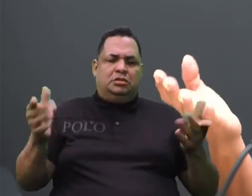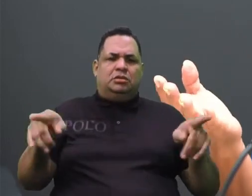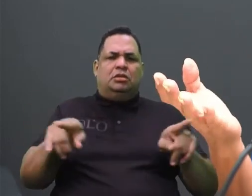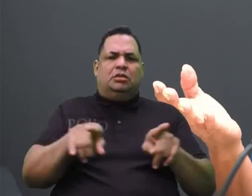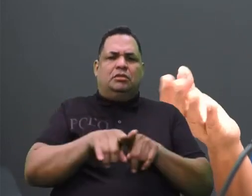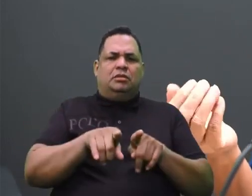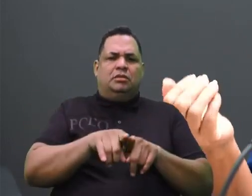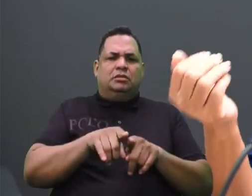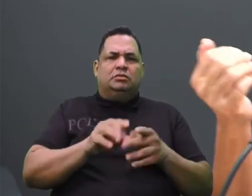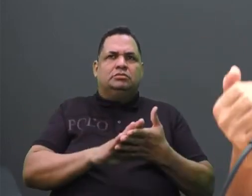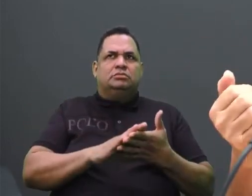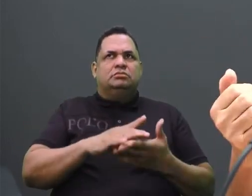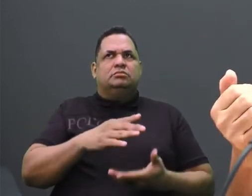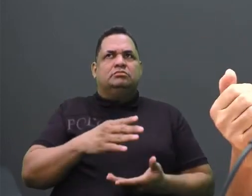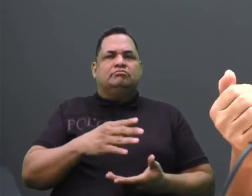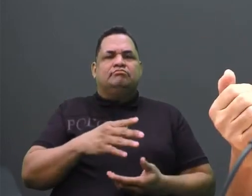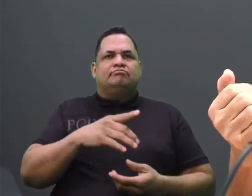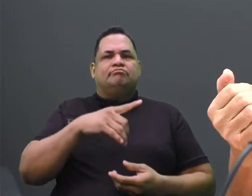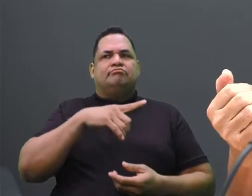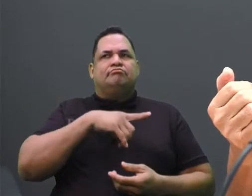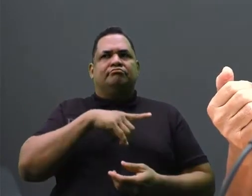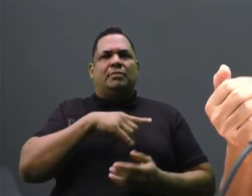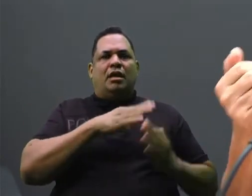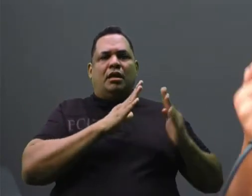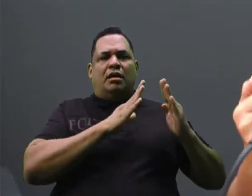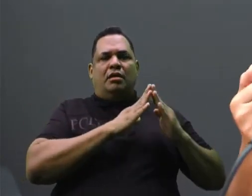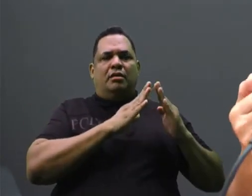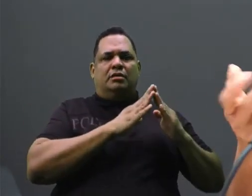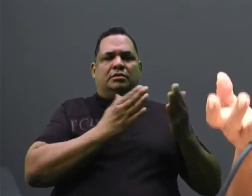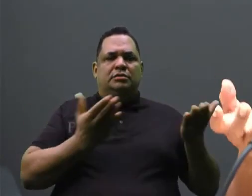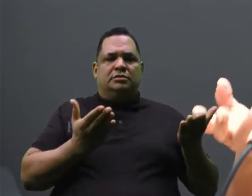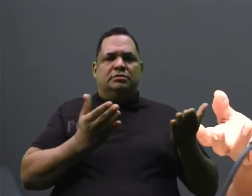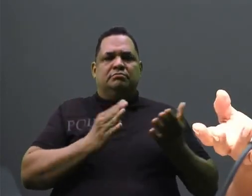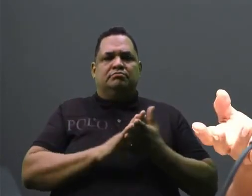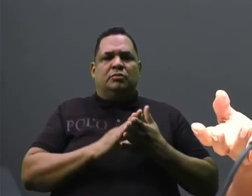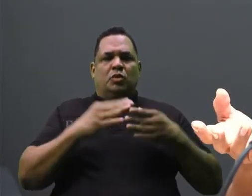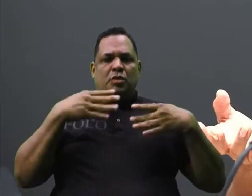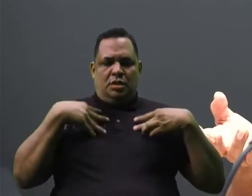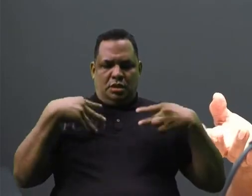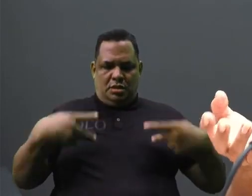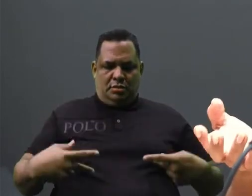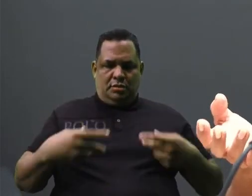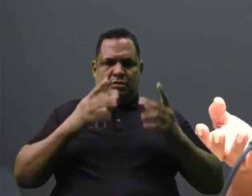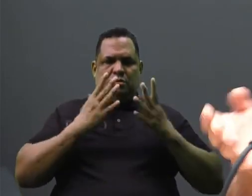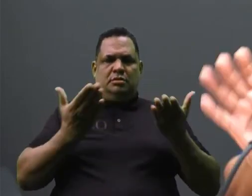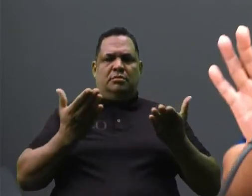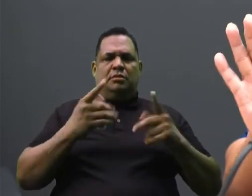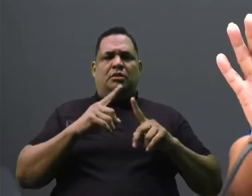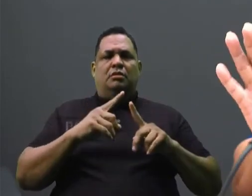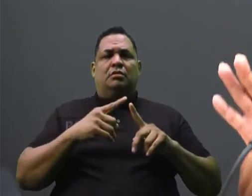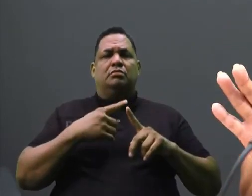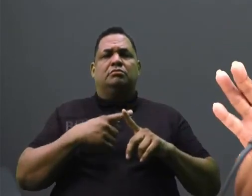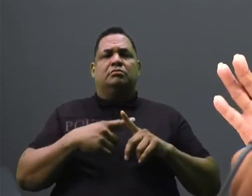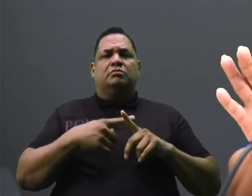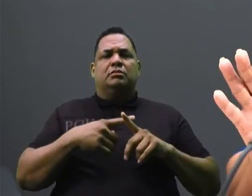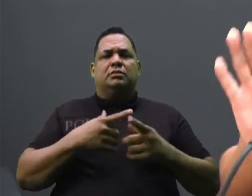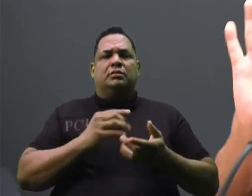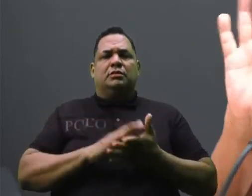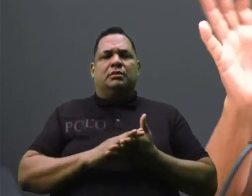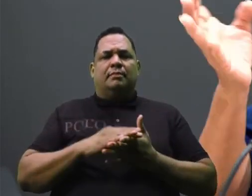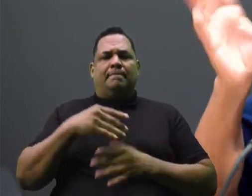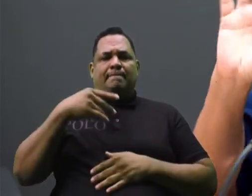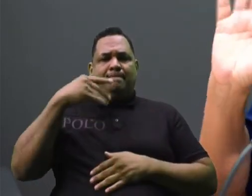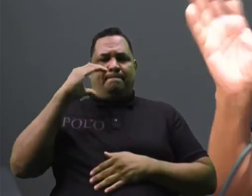uma vizinha com uma deficiência física, por conta da paralisia infantil. Então, eu tinha